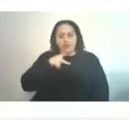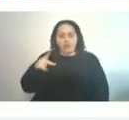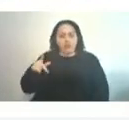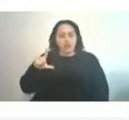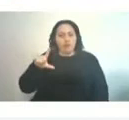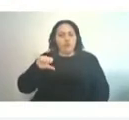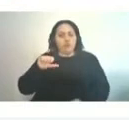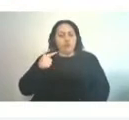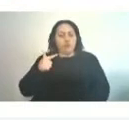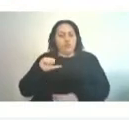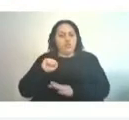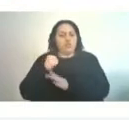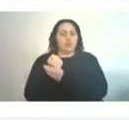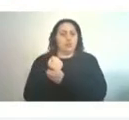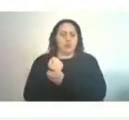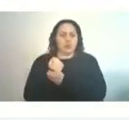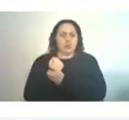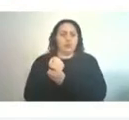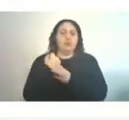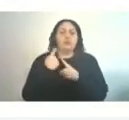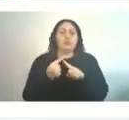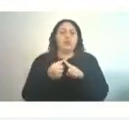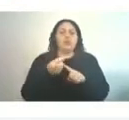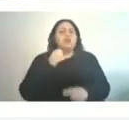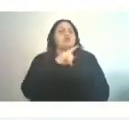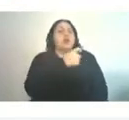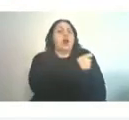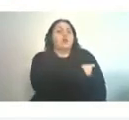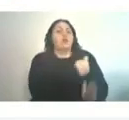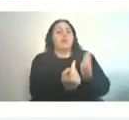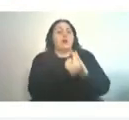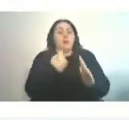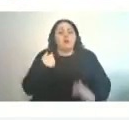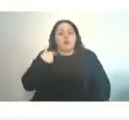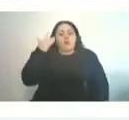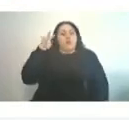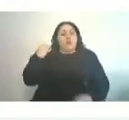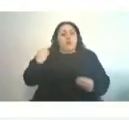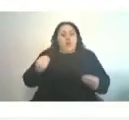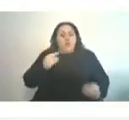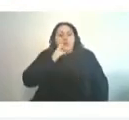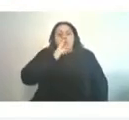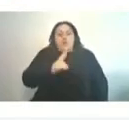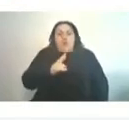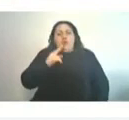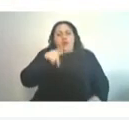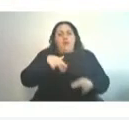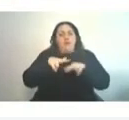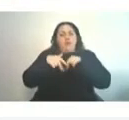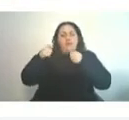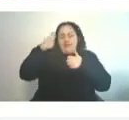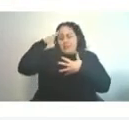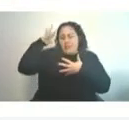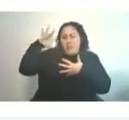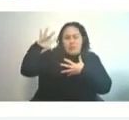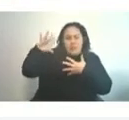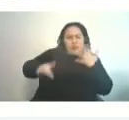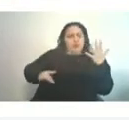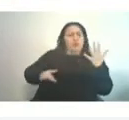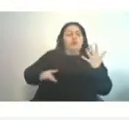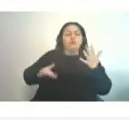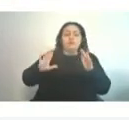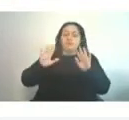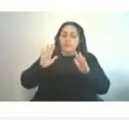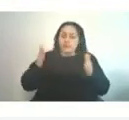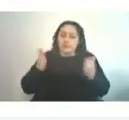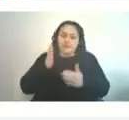quando o aluno faz uma pergunta que ele não sabe, né? Ora, hoje nós temos clareza que isso é absolutamente